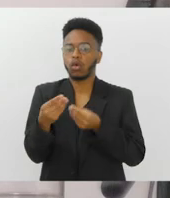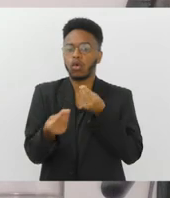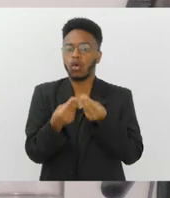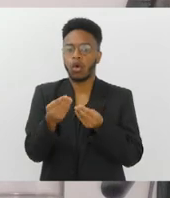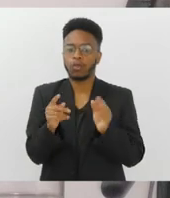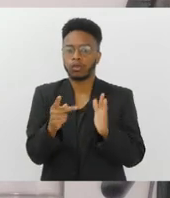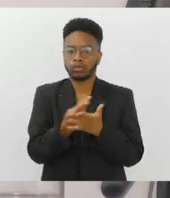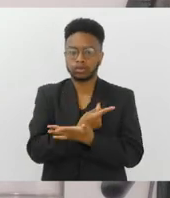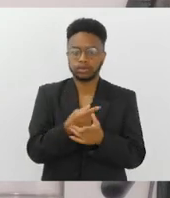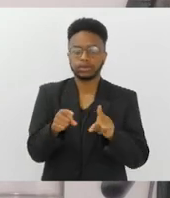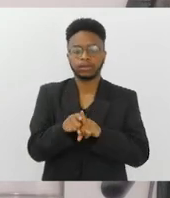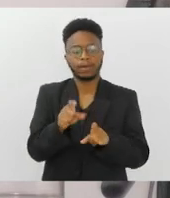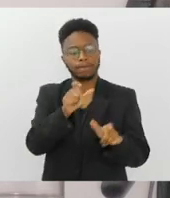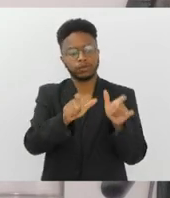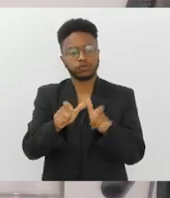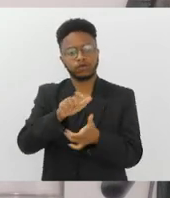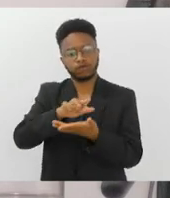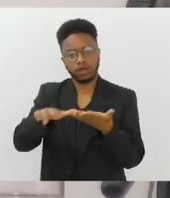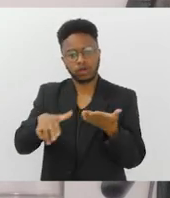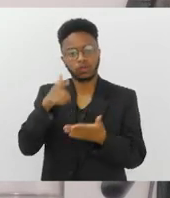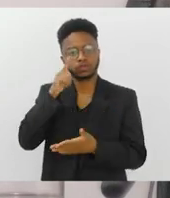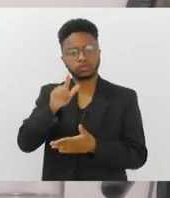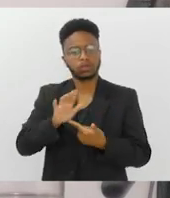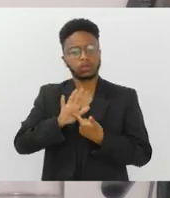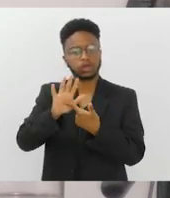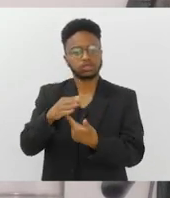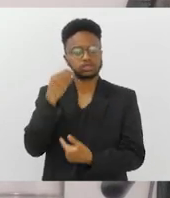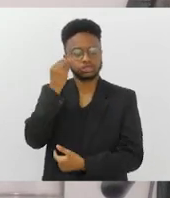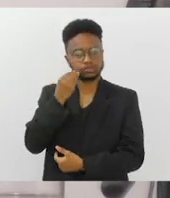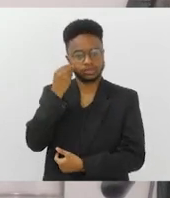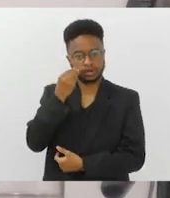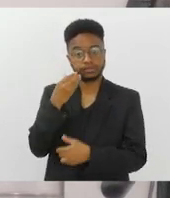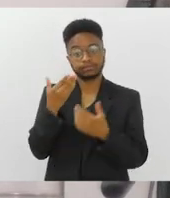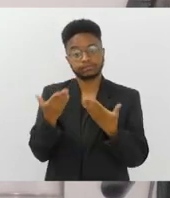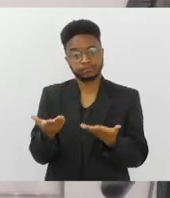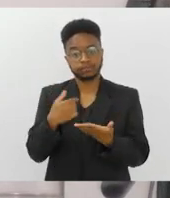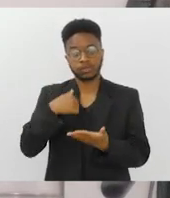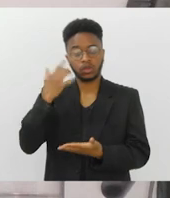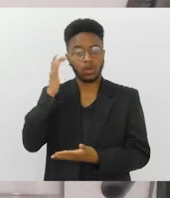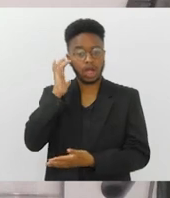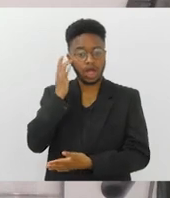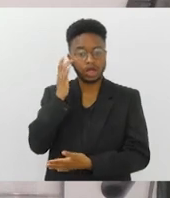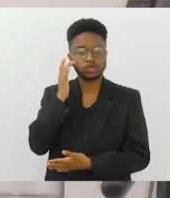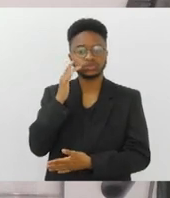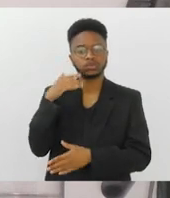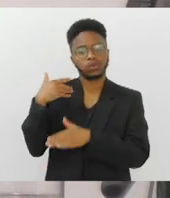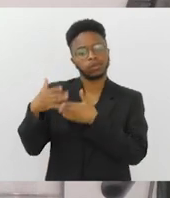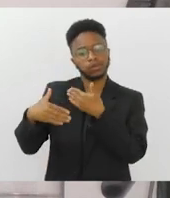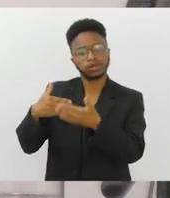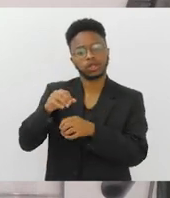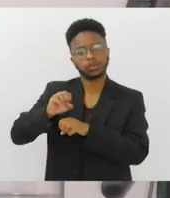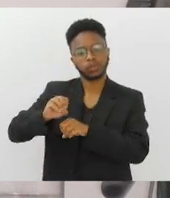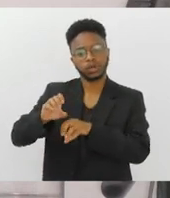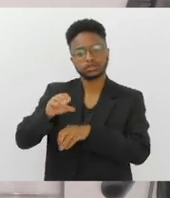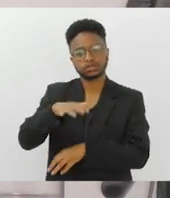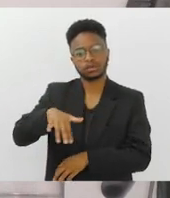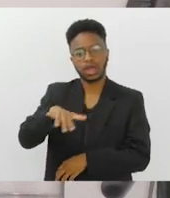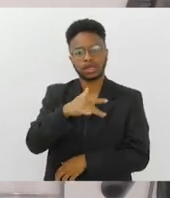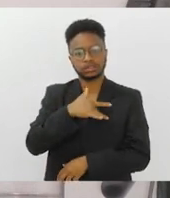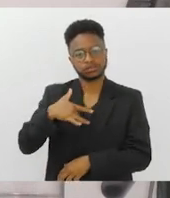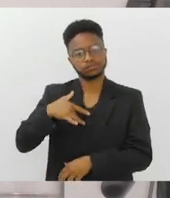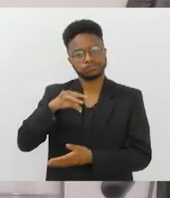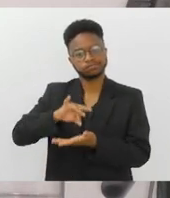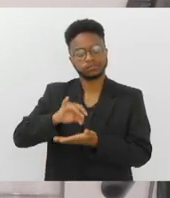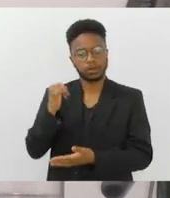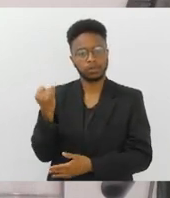pessoas puderam compartilhar as experiências dela. Então, acho que o processo de educação em saúde é